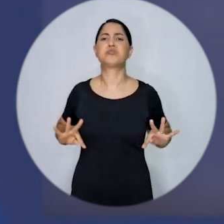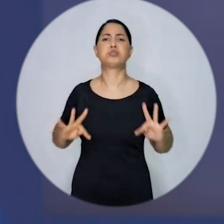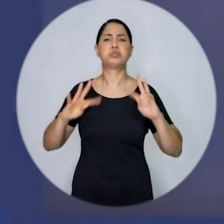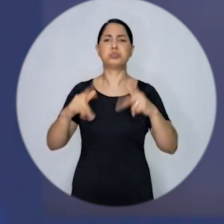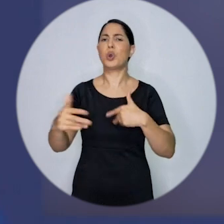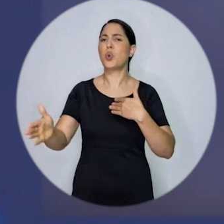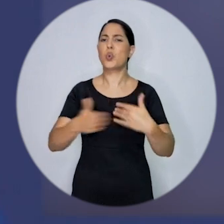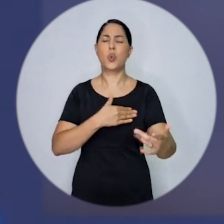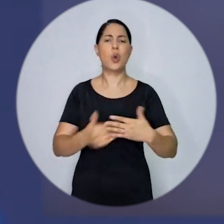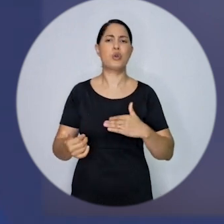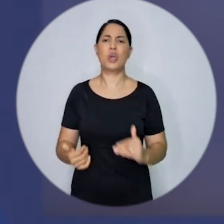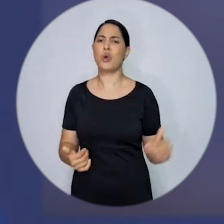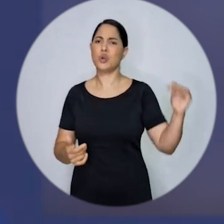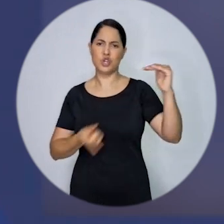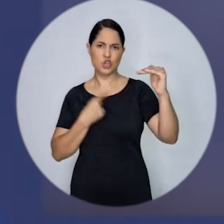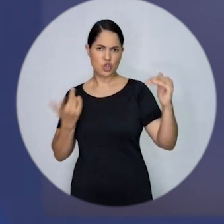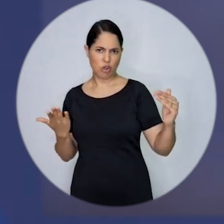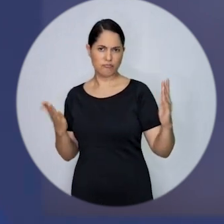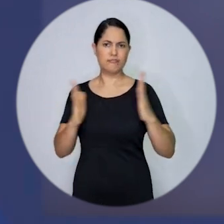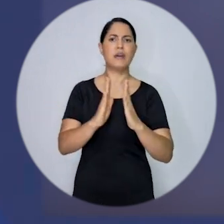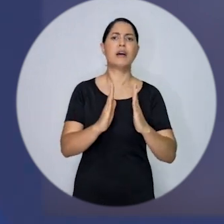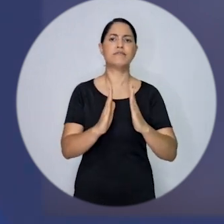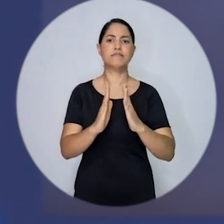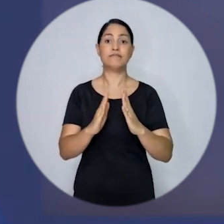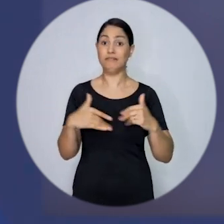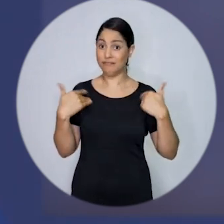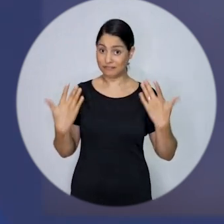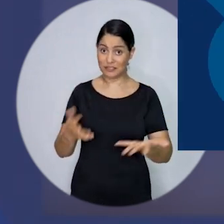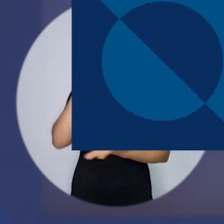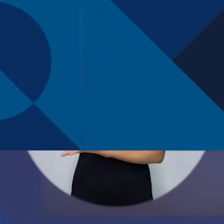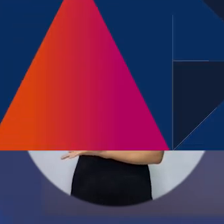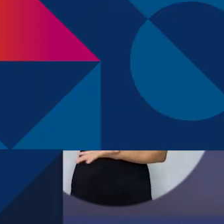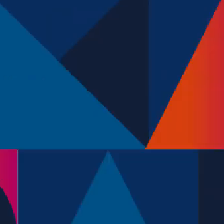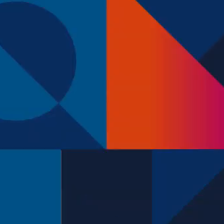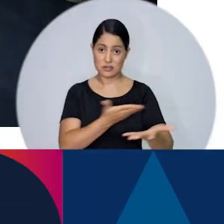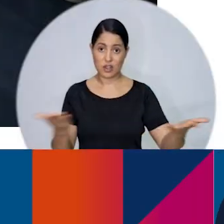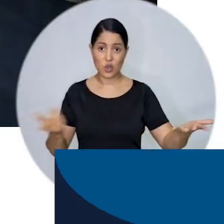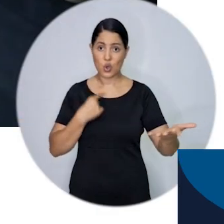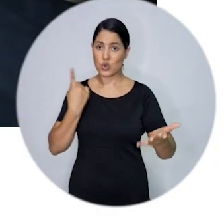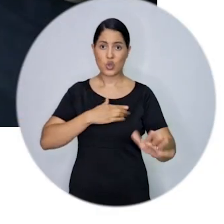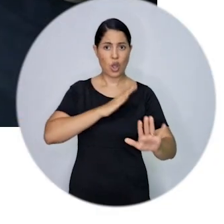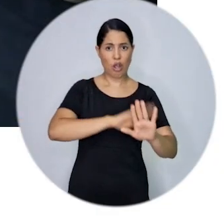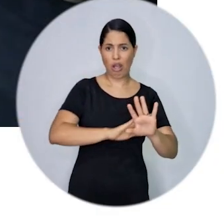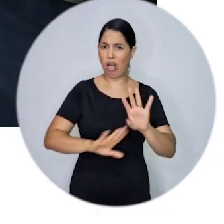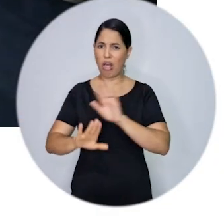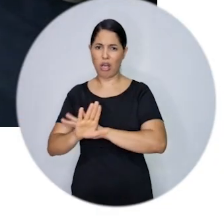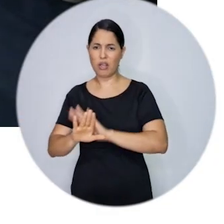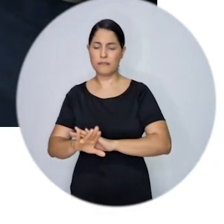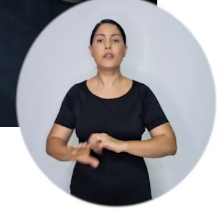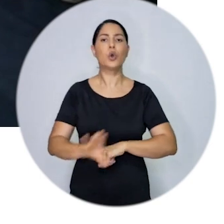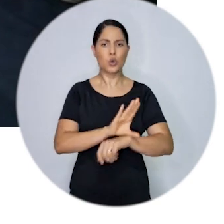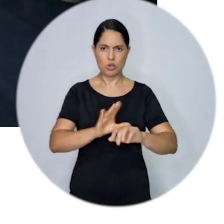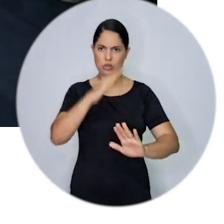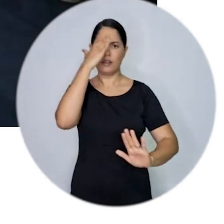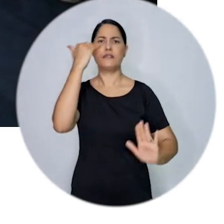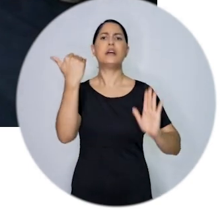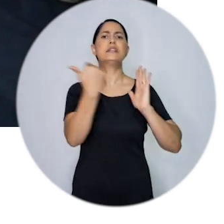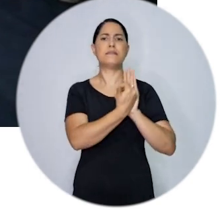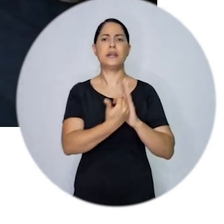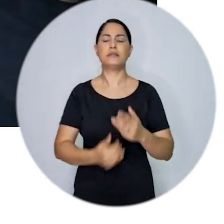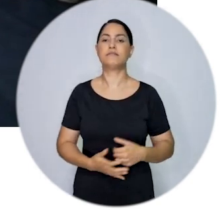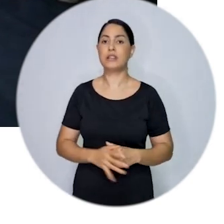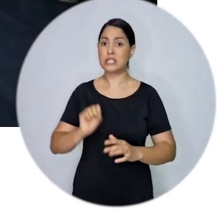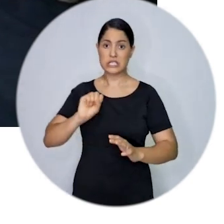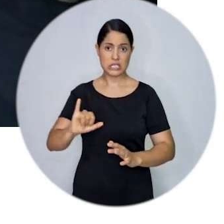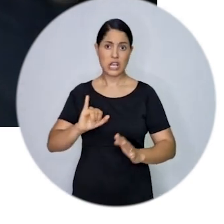todos os momentos, em face de quaisquer autoridades. A OAB, senhoras e senhores, não tem ideologia se não respeita a